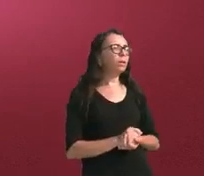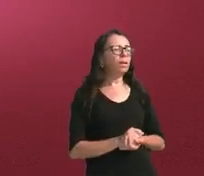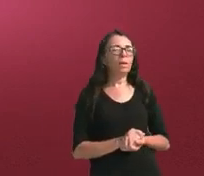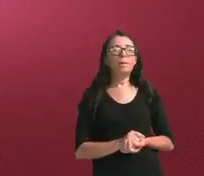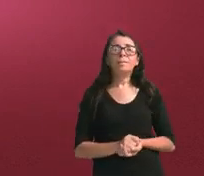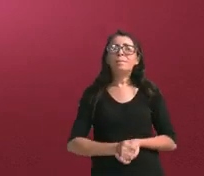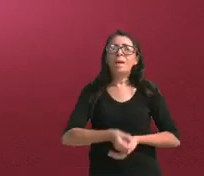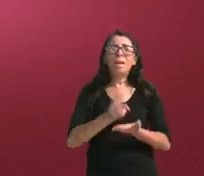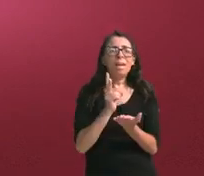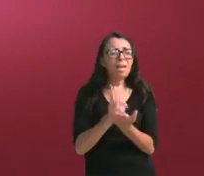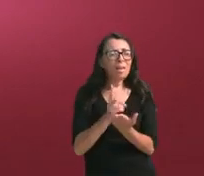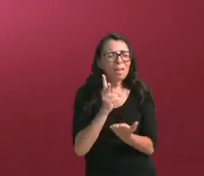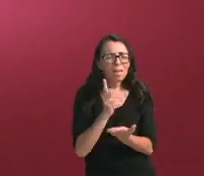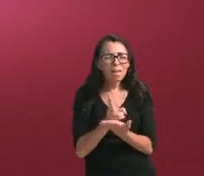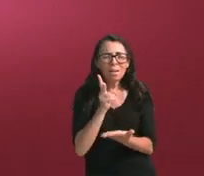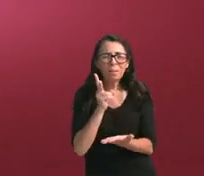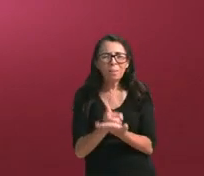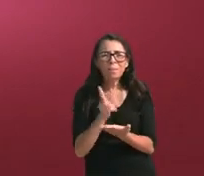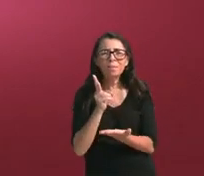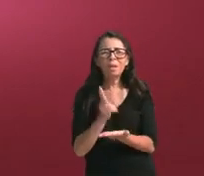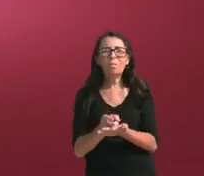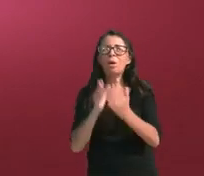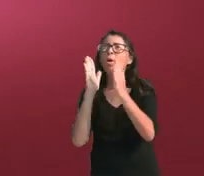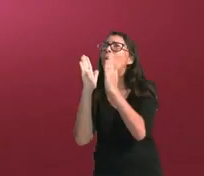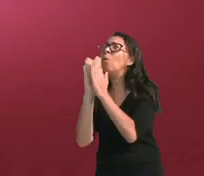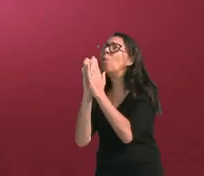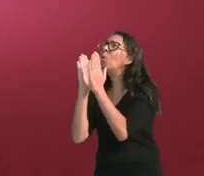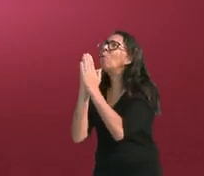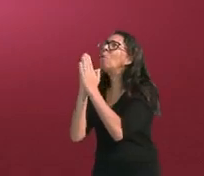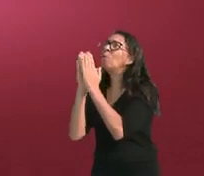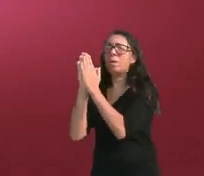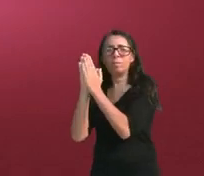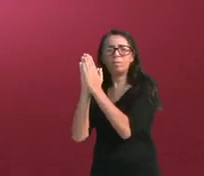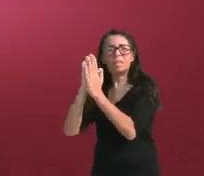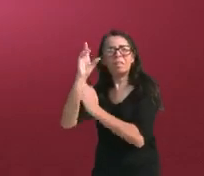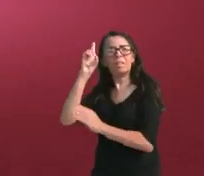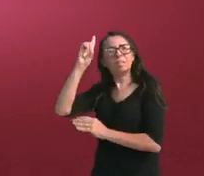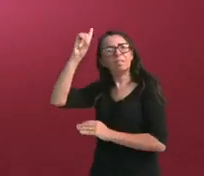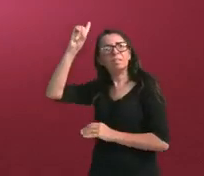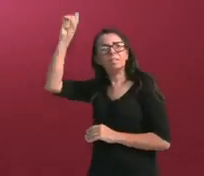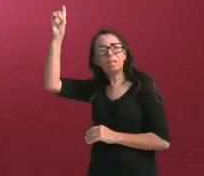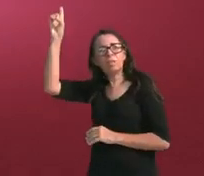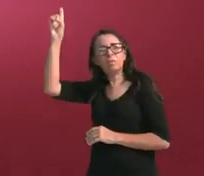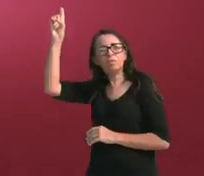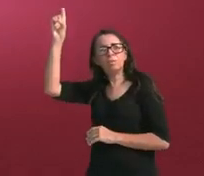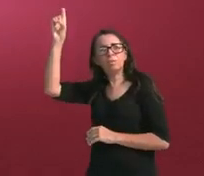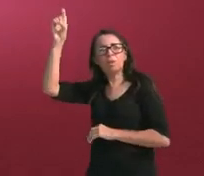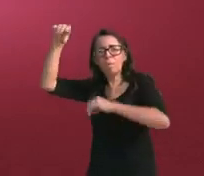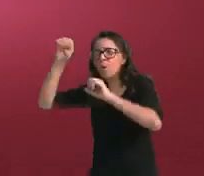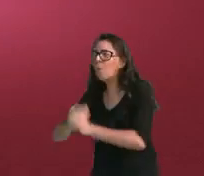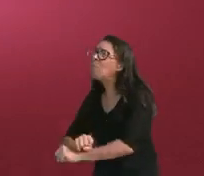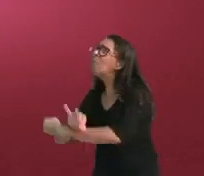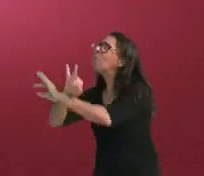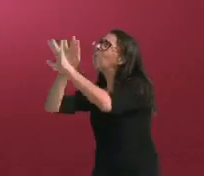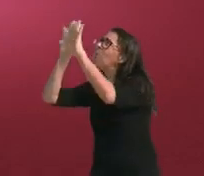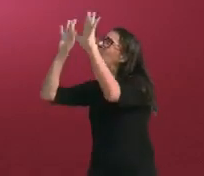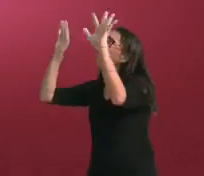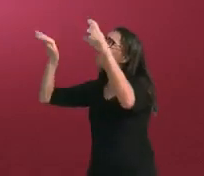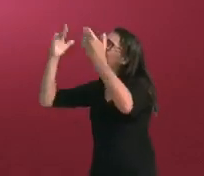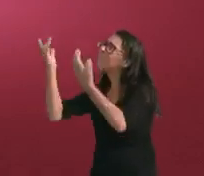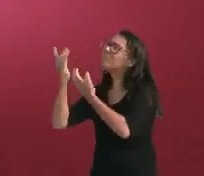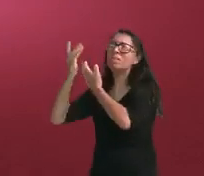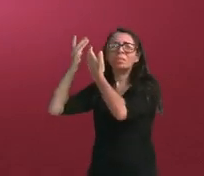gente conquista nas nossas vidas espiritualmente falando. A glória tem que ser dada a Deus, assim como Jesus